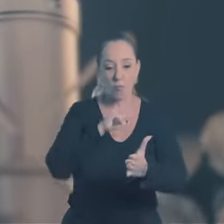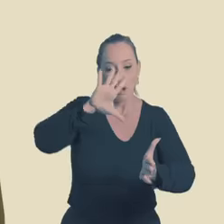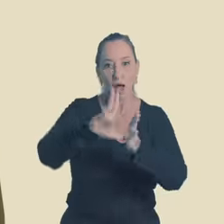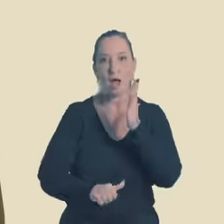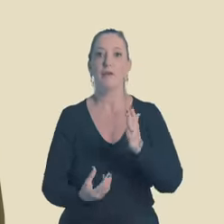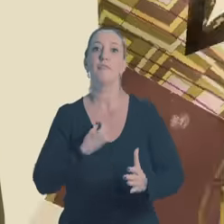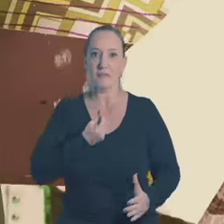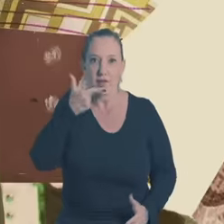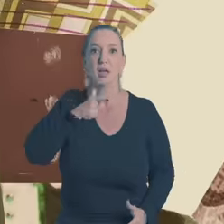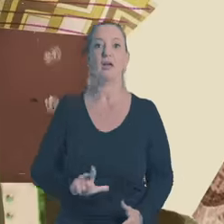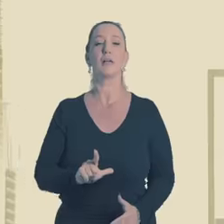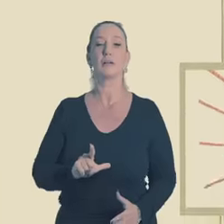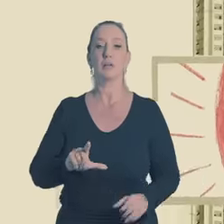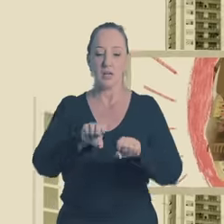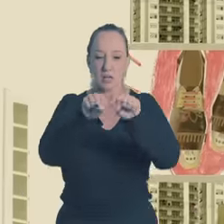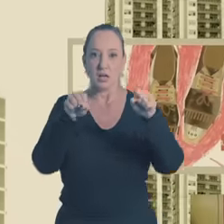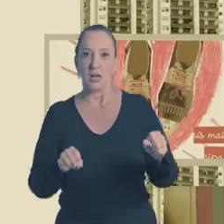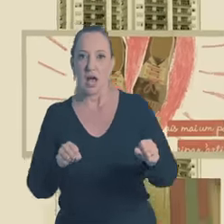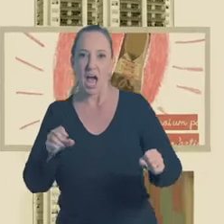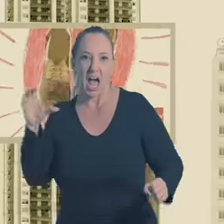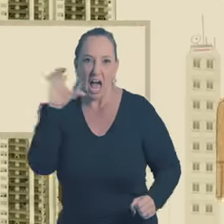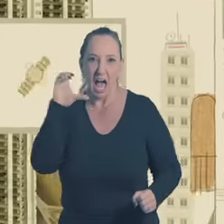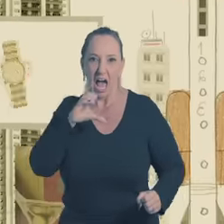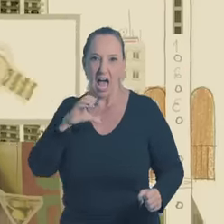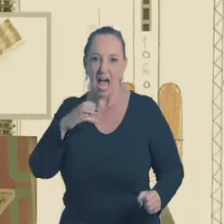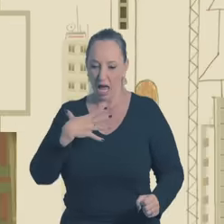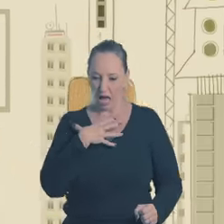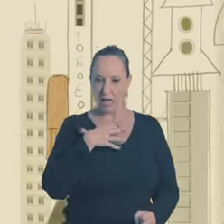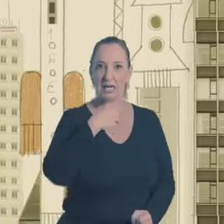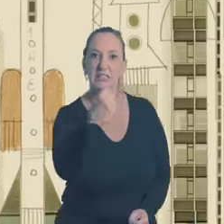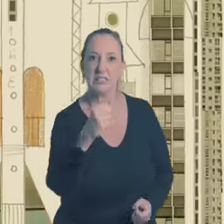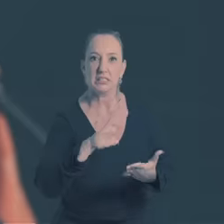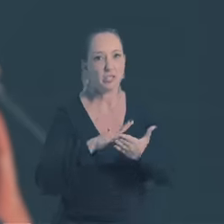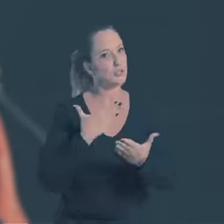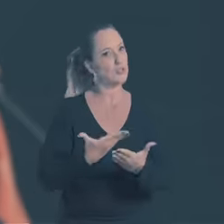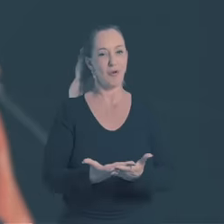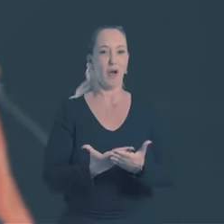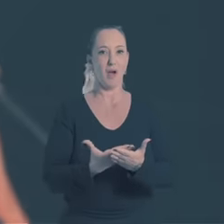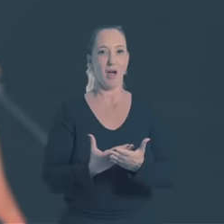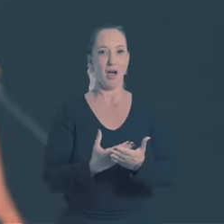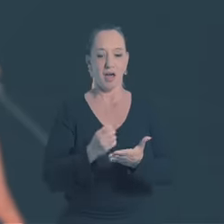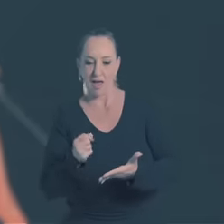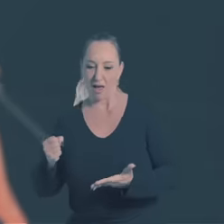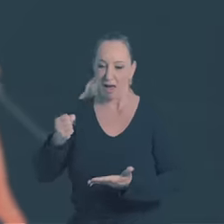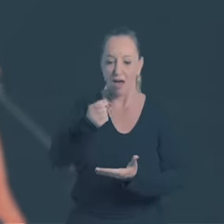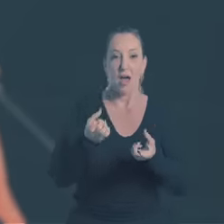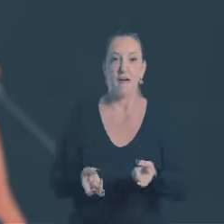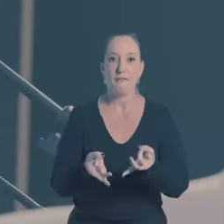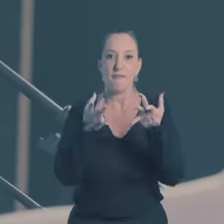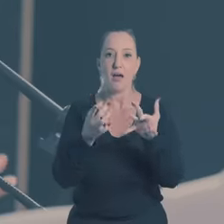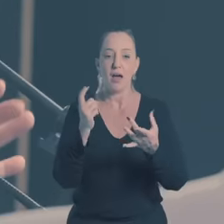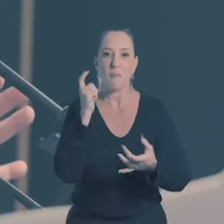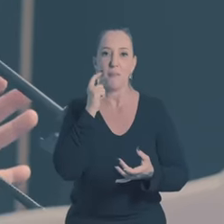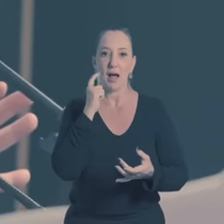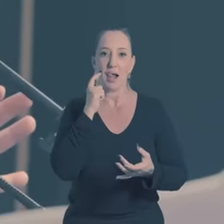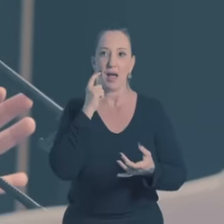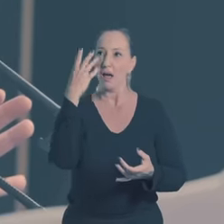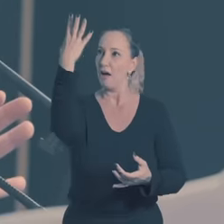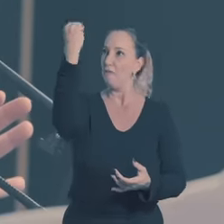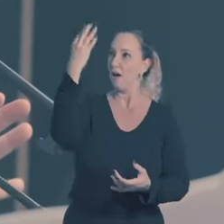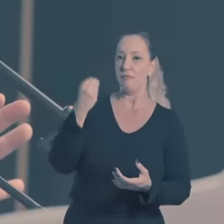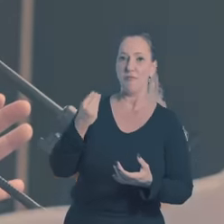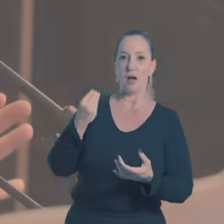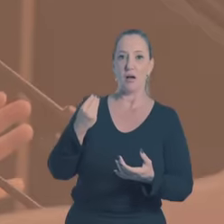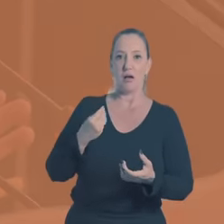viver. Sistema algoz que o arrancou da escola e colocou pra vender. Bala